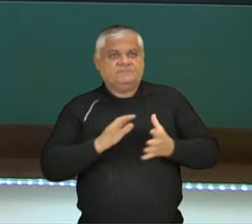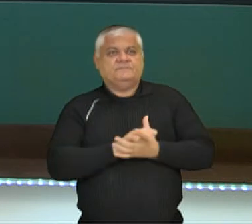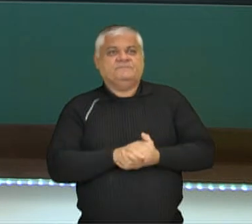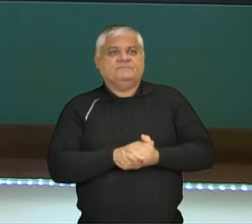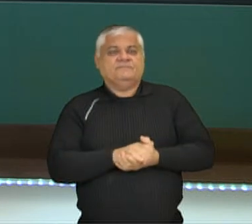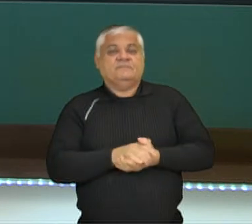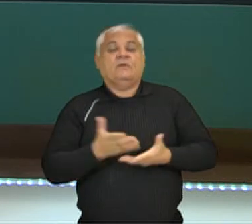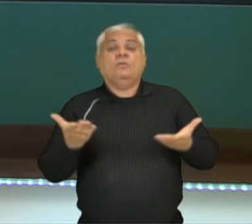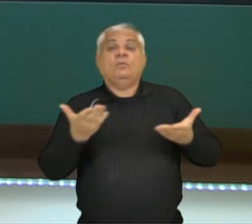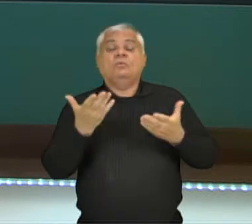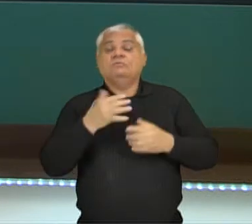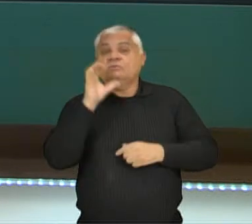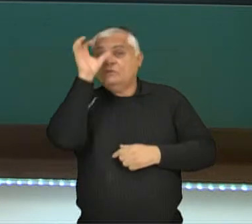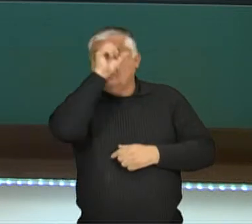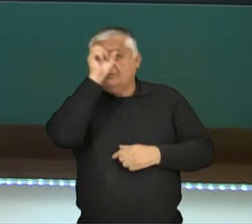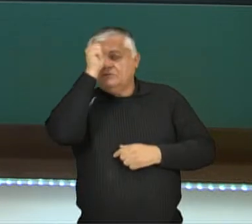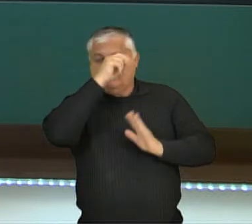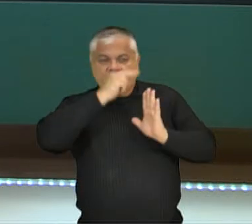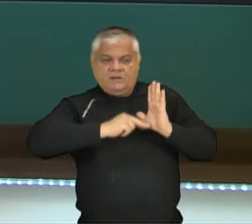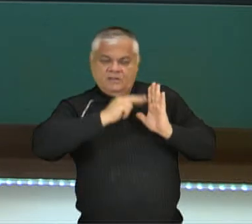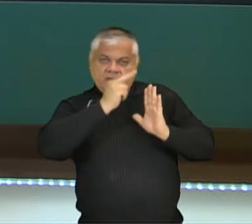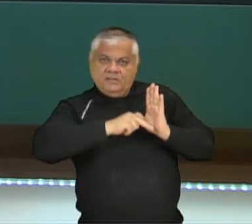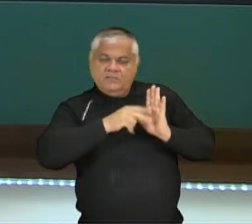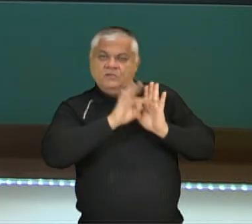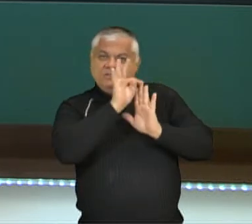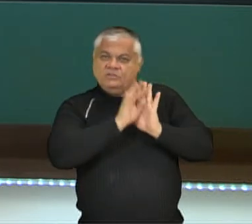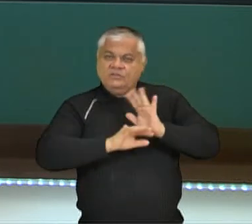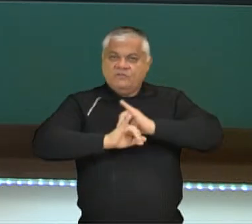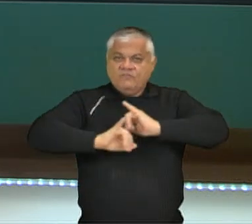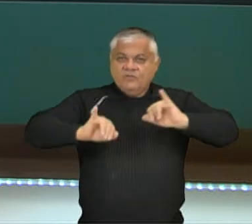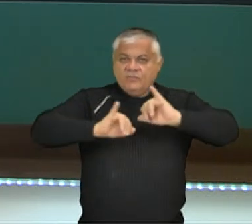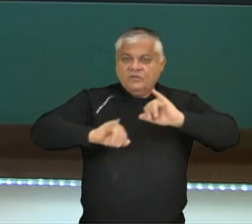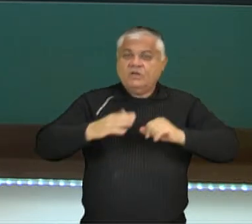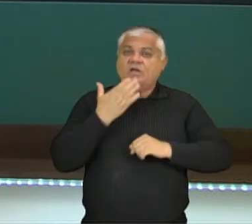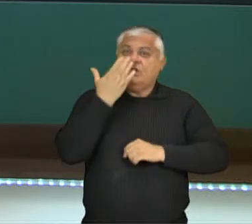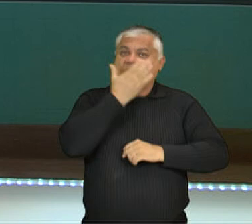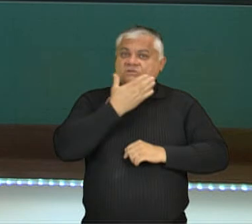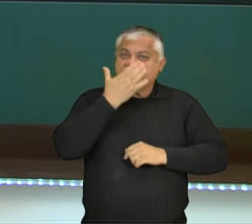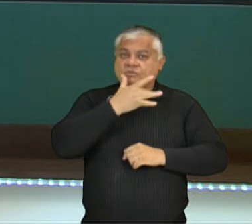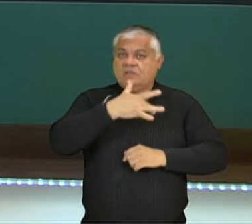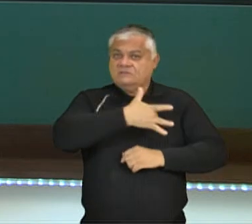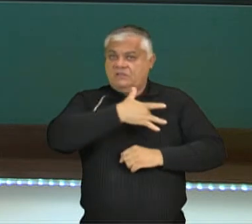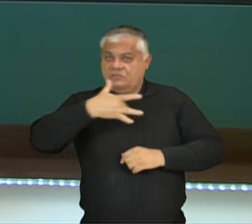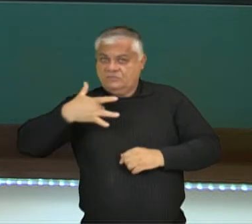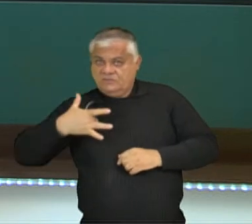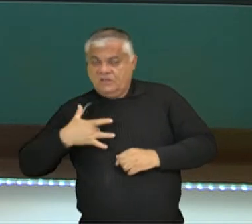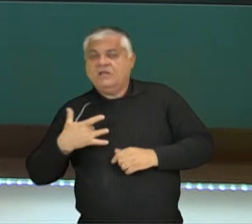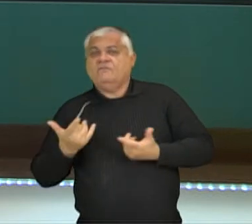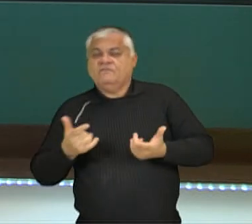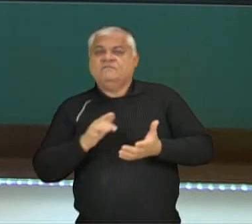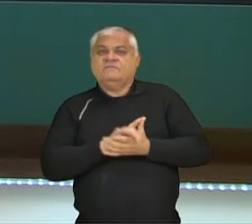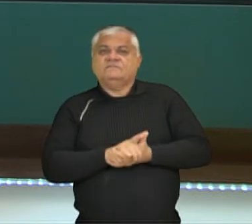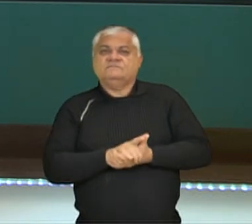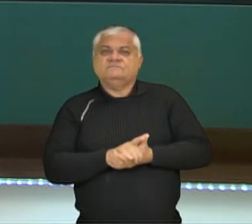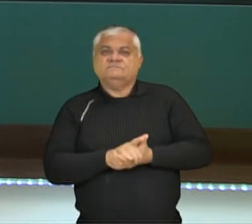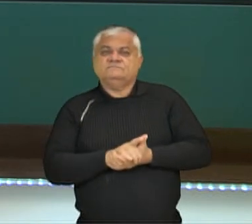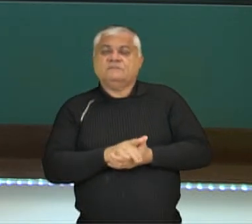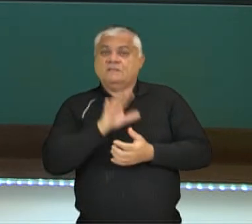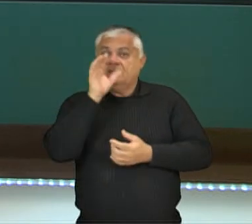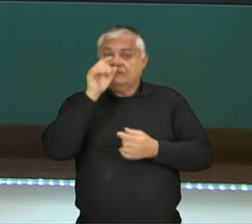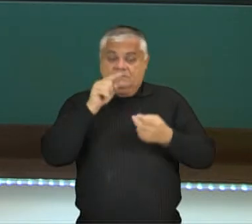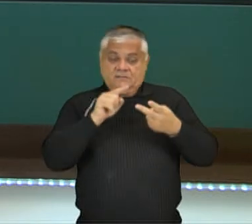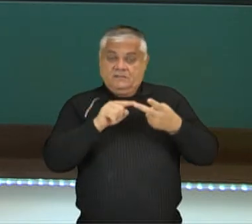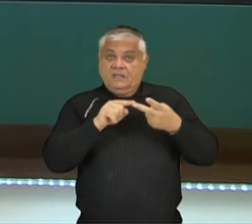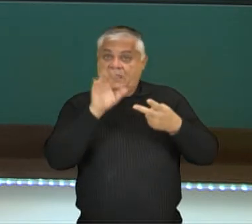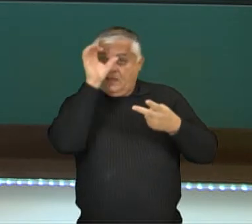Então, hoje nós lemos textos informativos sobre os açúcares que fazem bem à saúde. Vimos que